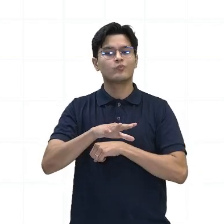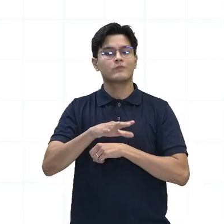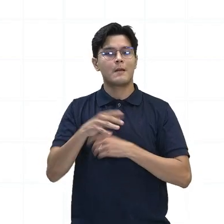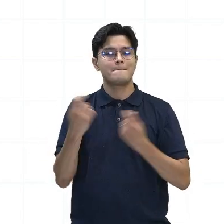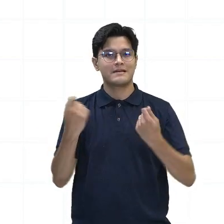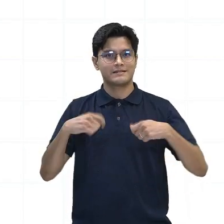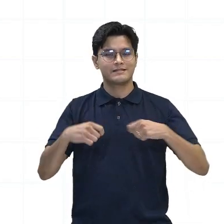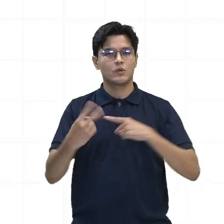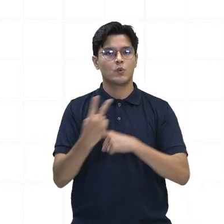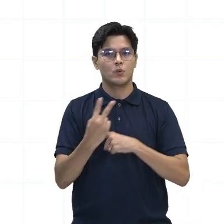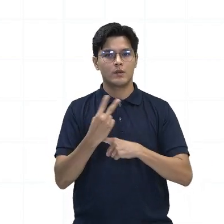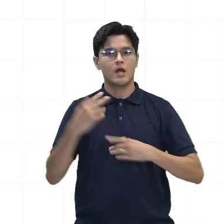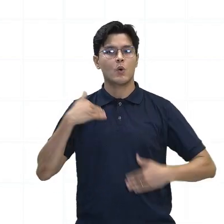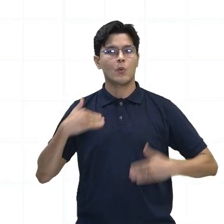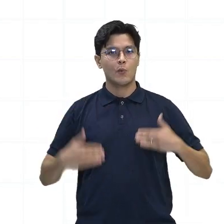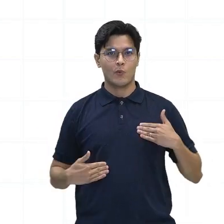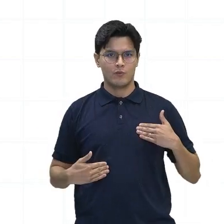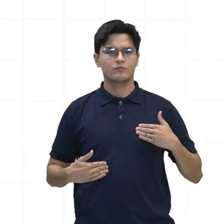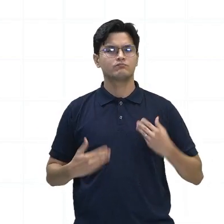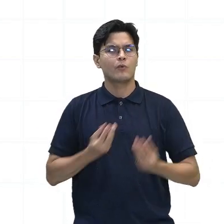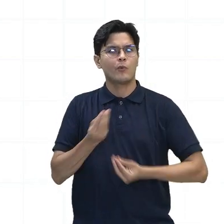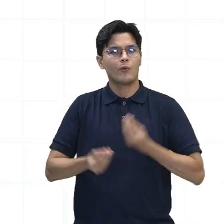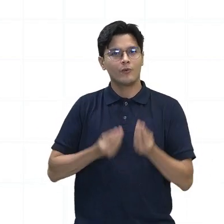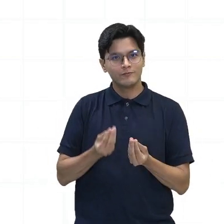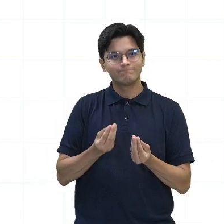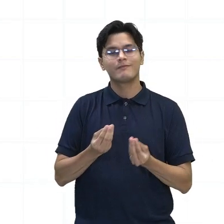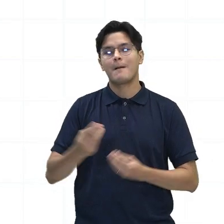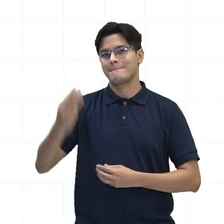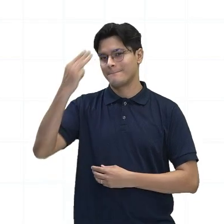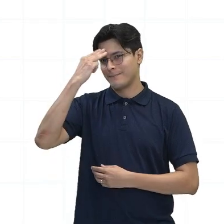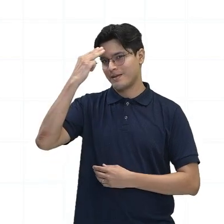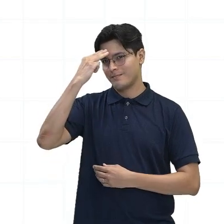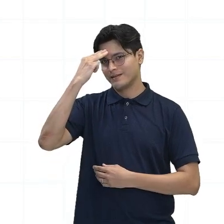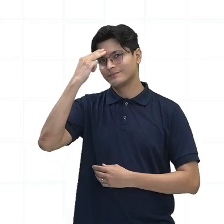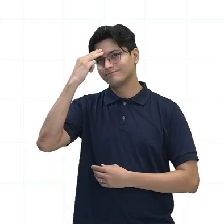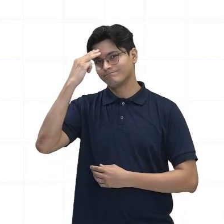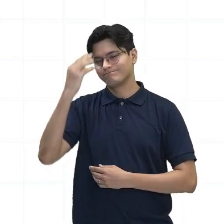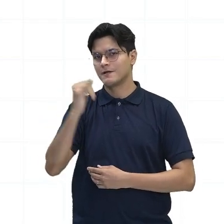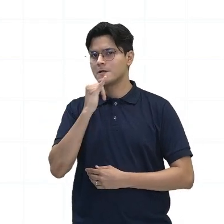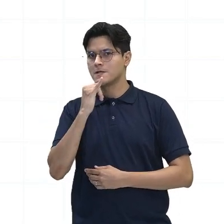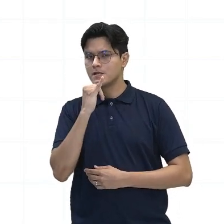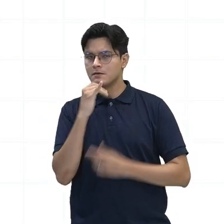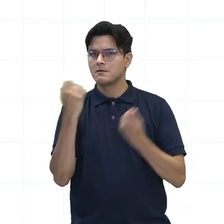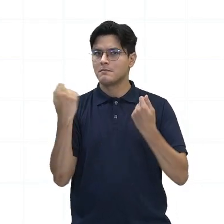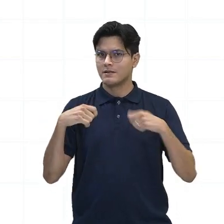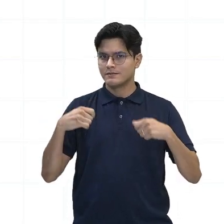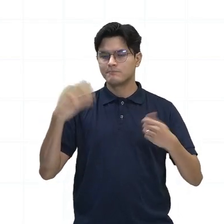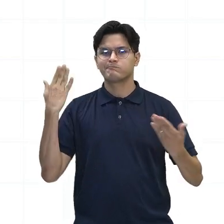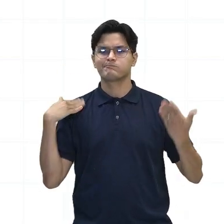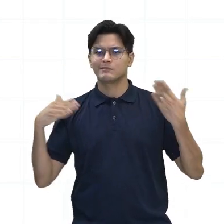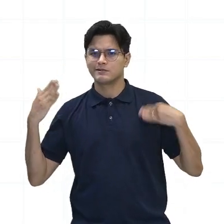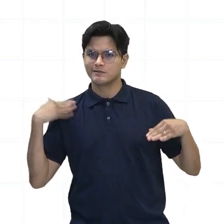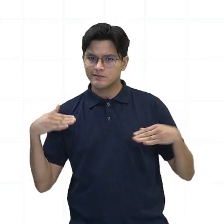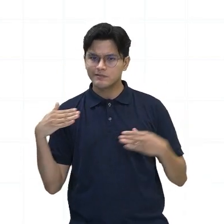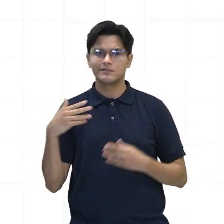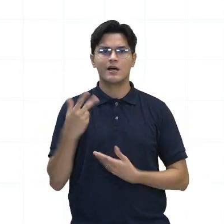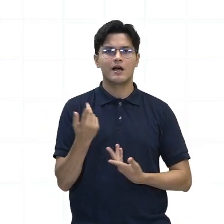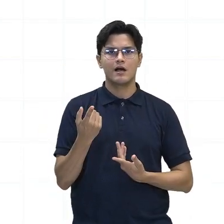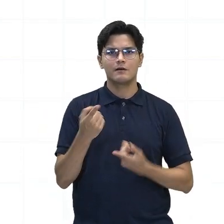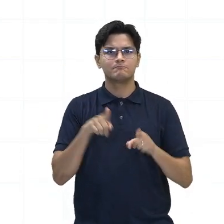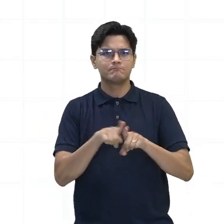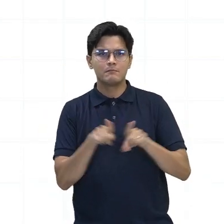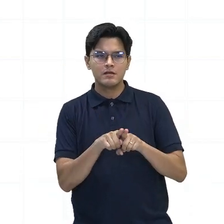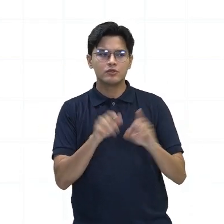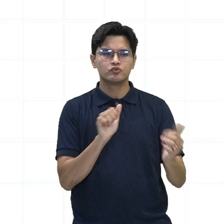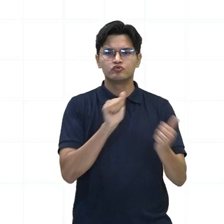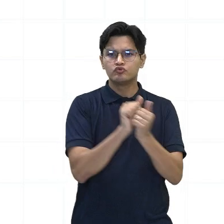tem que investir em atividades relaxantes, como ver os amigos e a família, ler, escutar música, ter uma